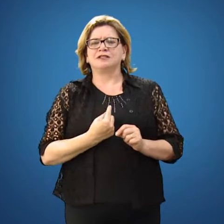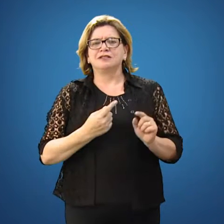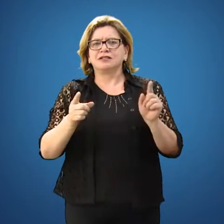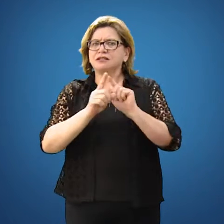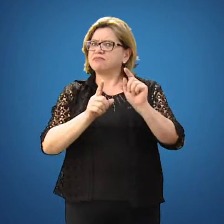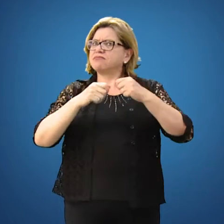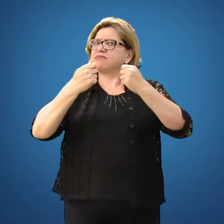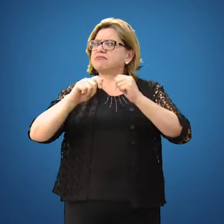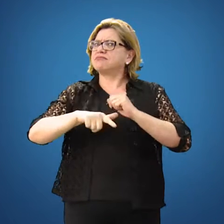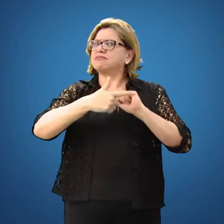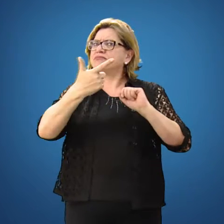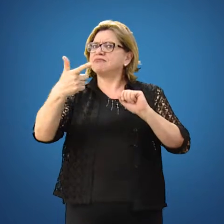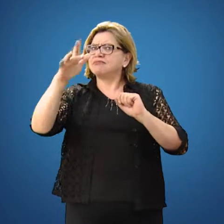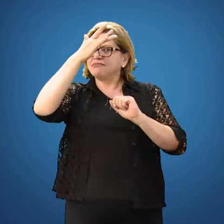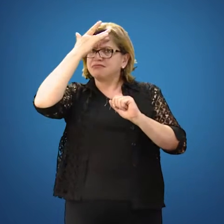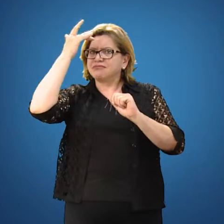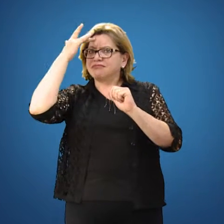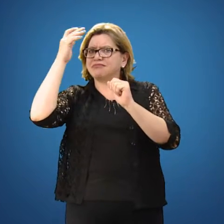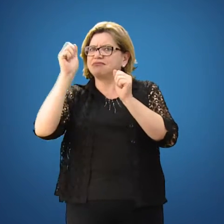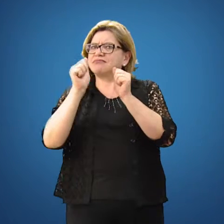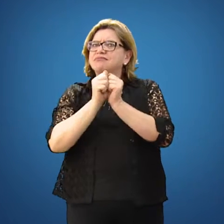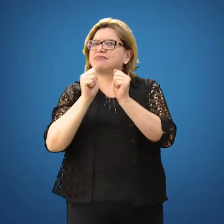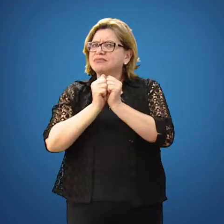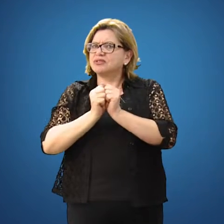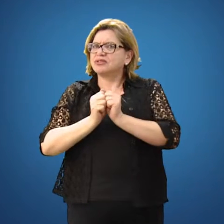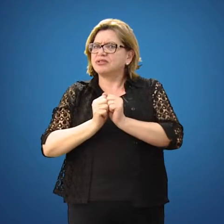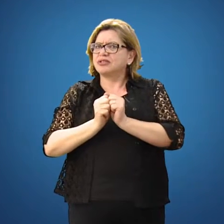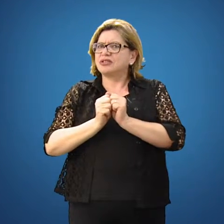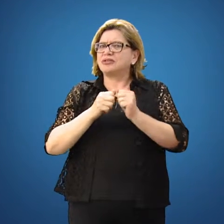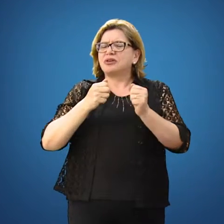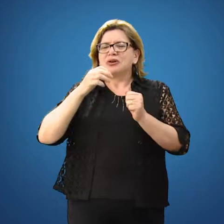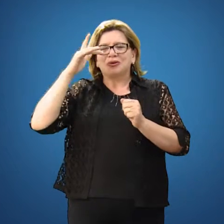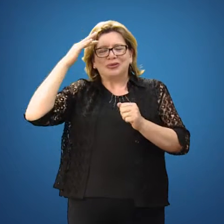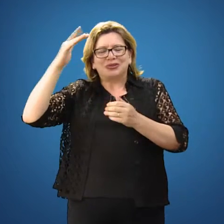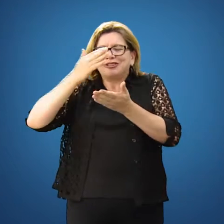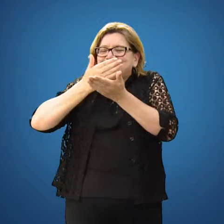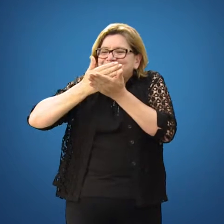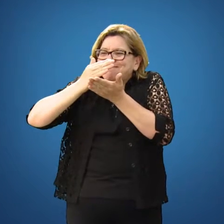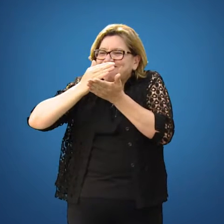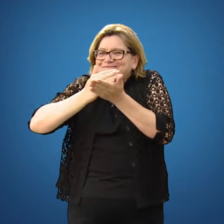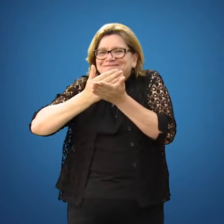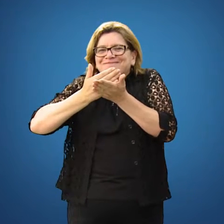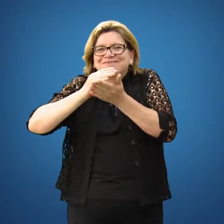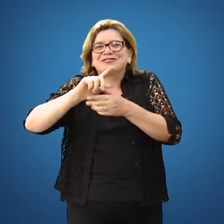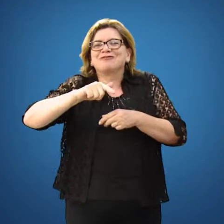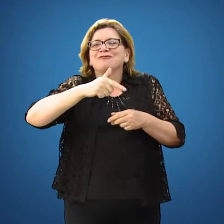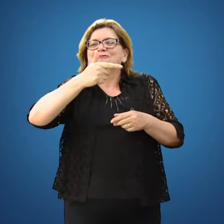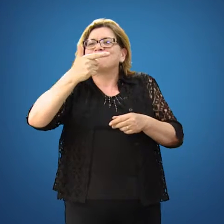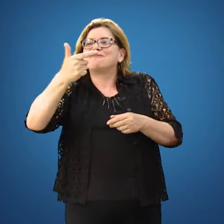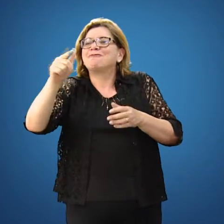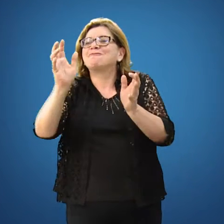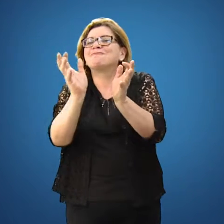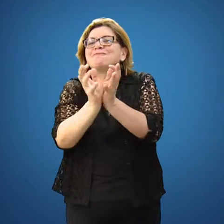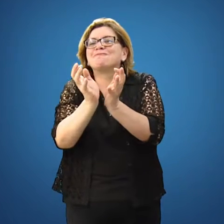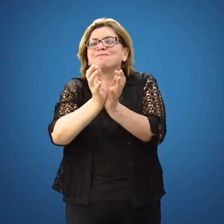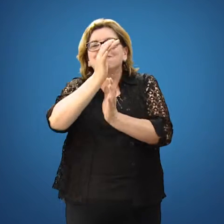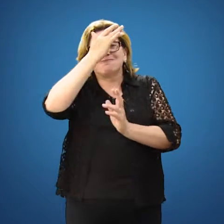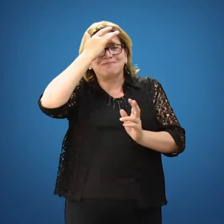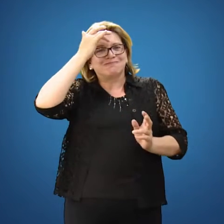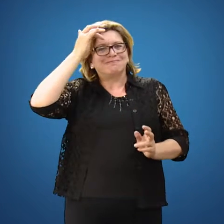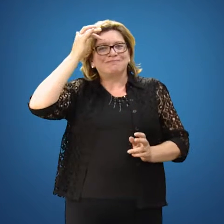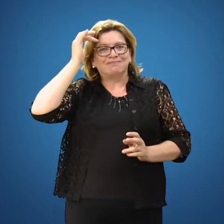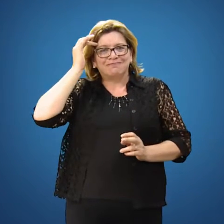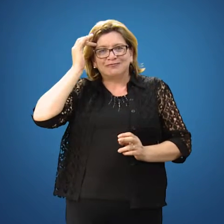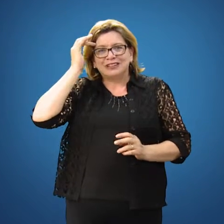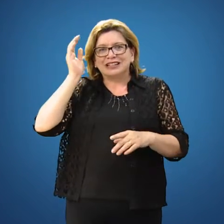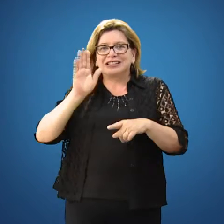dos outros. Então, o sonho ele vai ser compartilhado com um grupo de pessoas